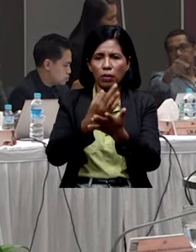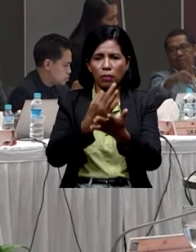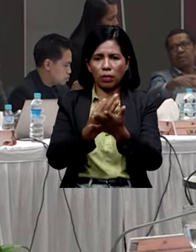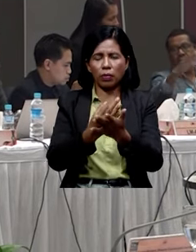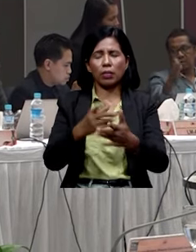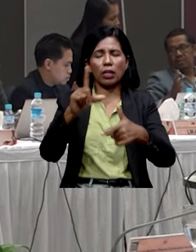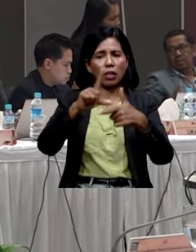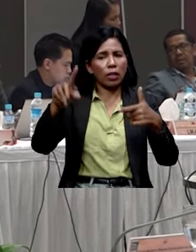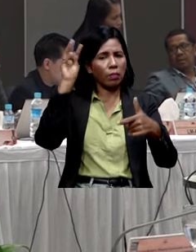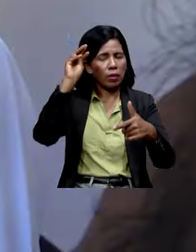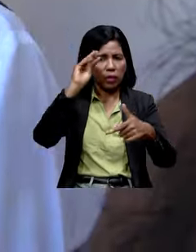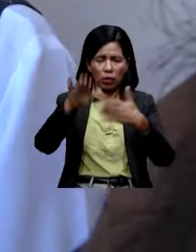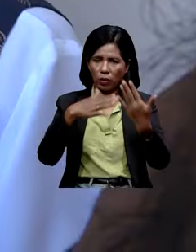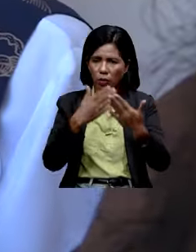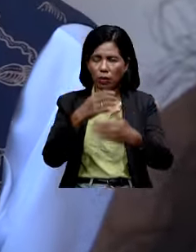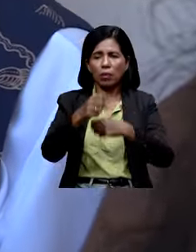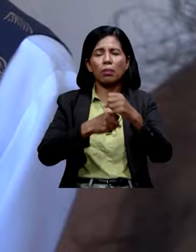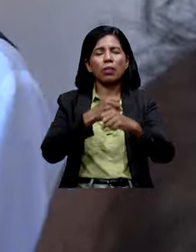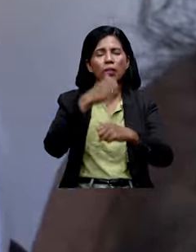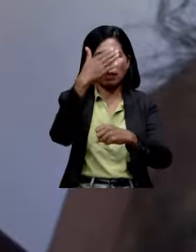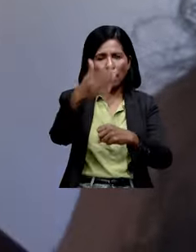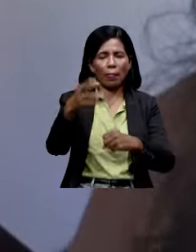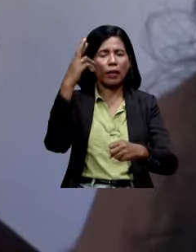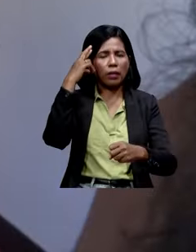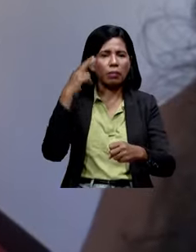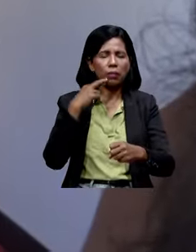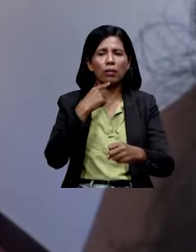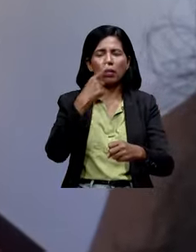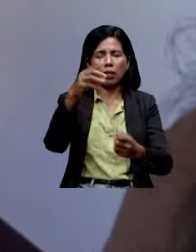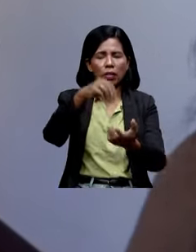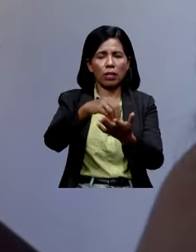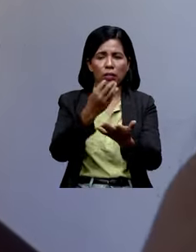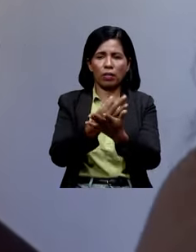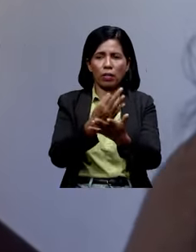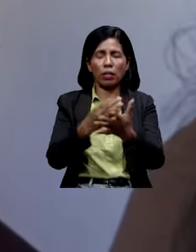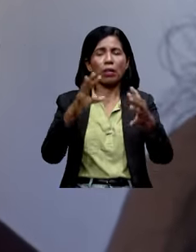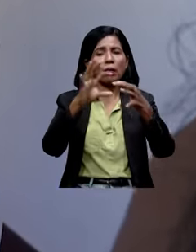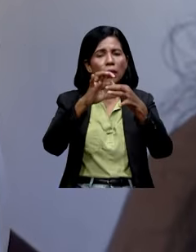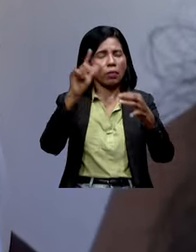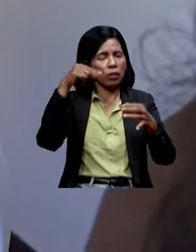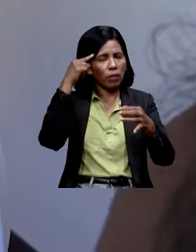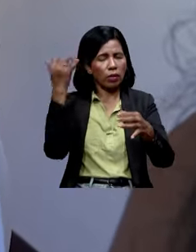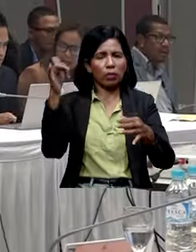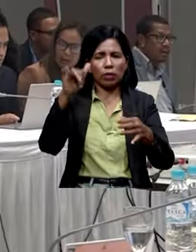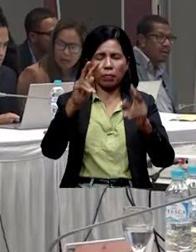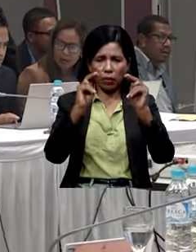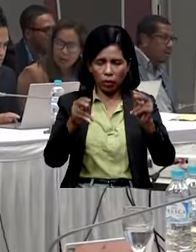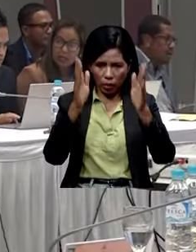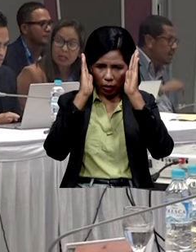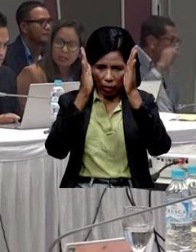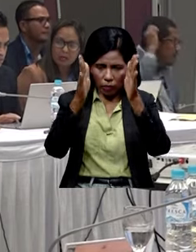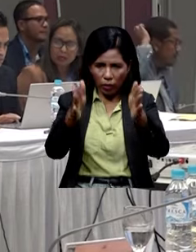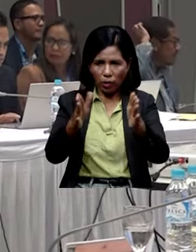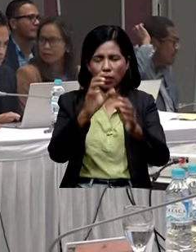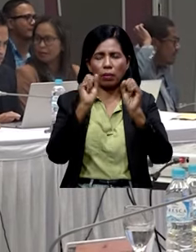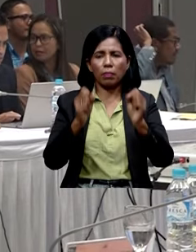cada linha ministerial Sira para Tina Noen. Nunera Mozorta afirma a alocação orçamento membro do governo siraniano precisa ter prioridade,